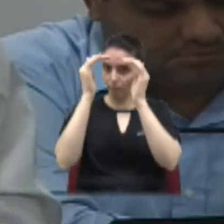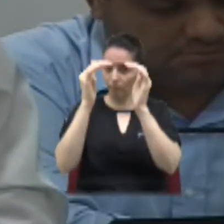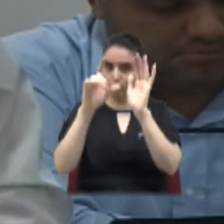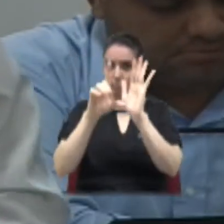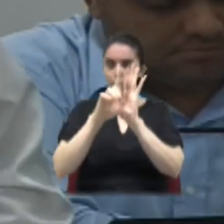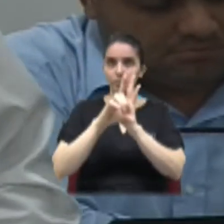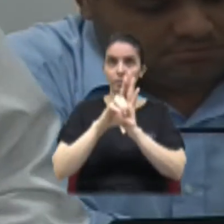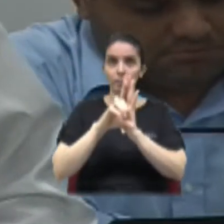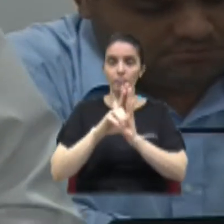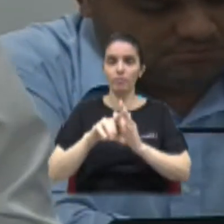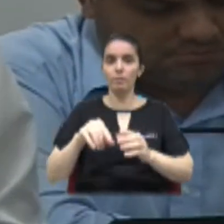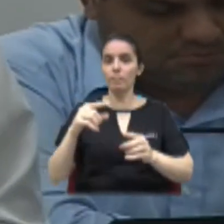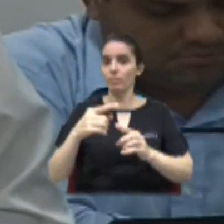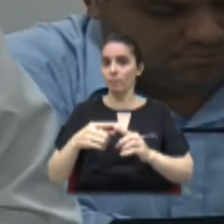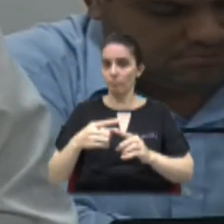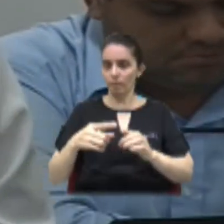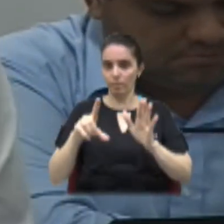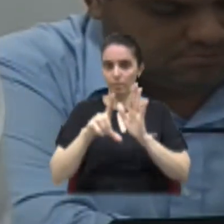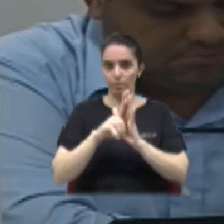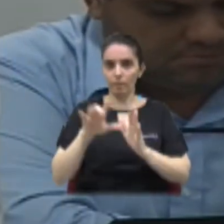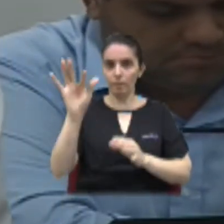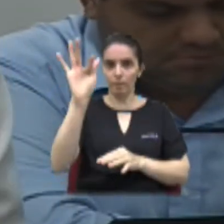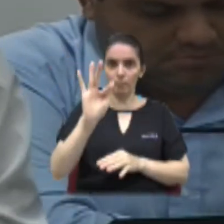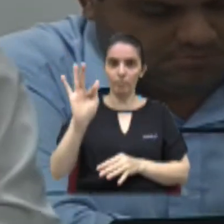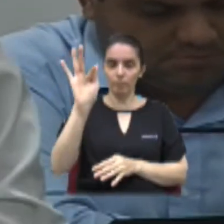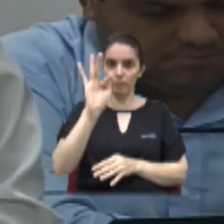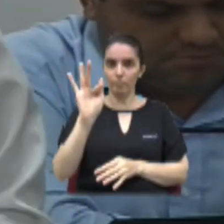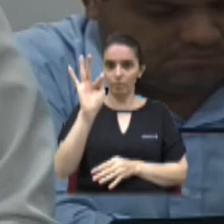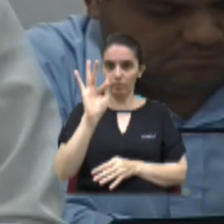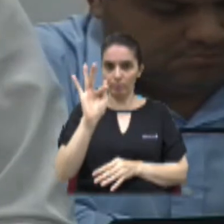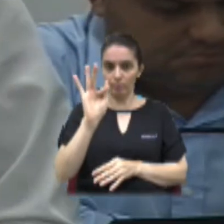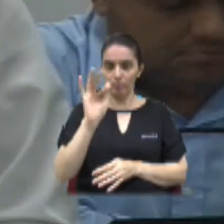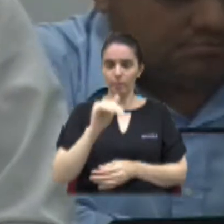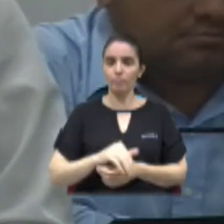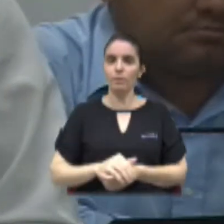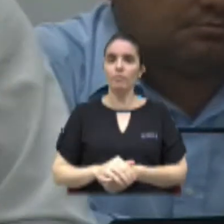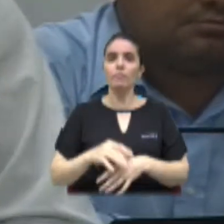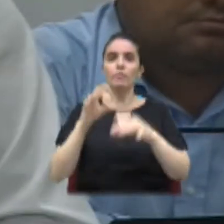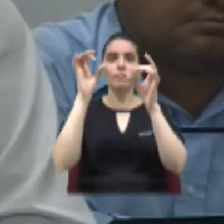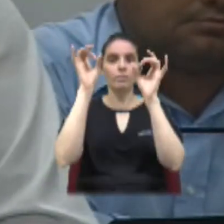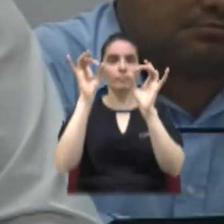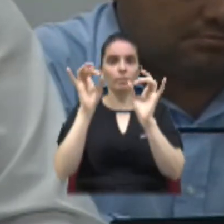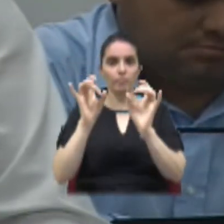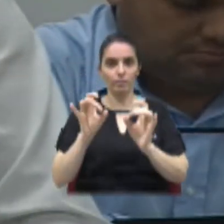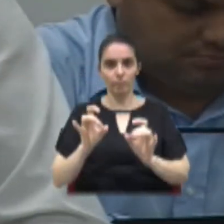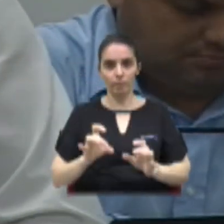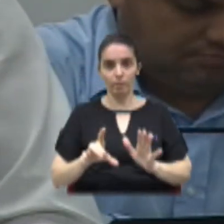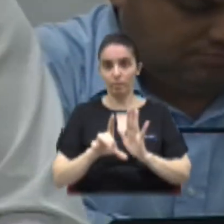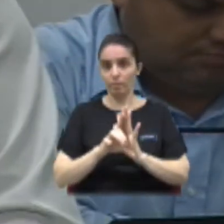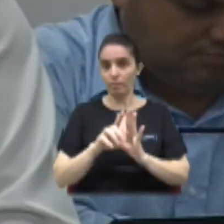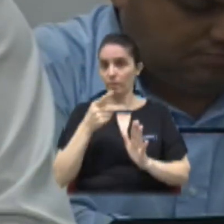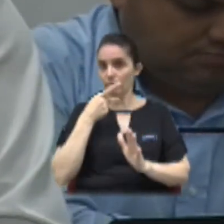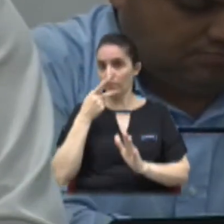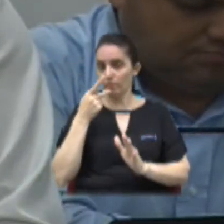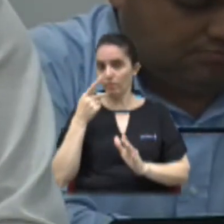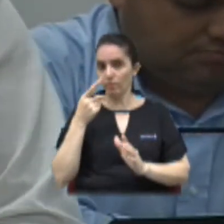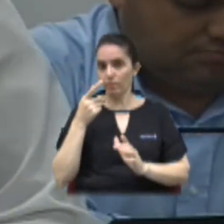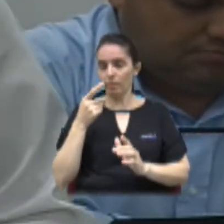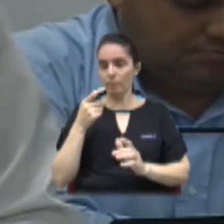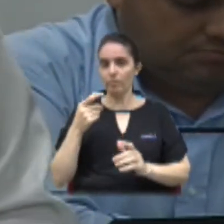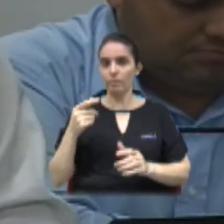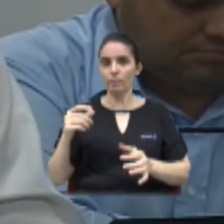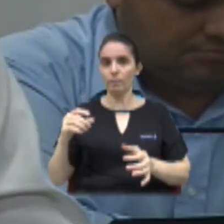fico pensando, presidente, quiçá, se todo Estado brasileiro tivesse um governador como Geraldo